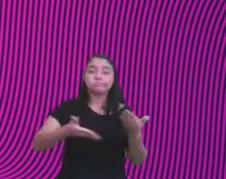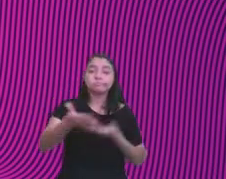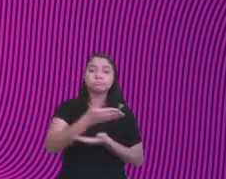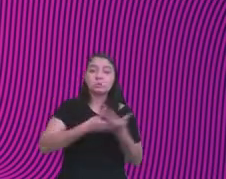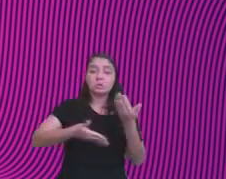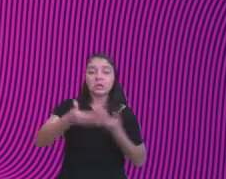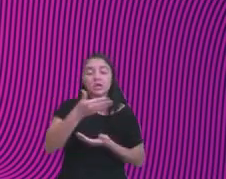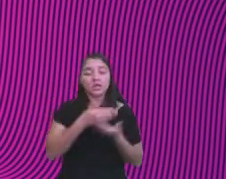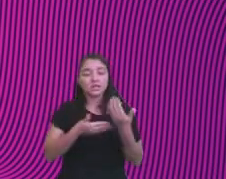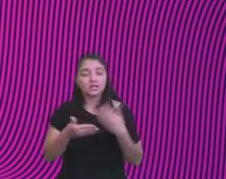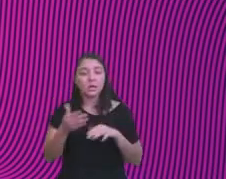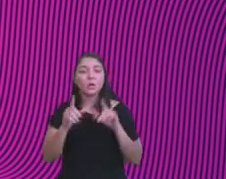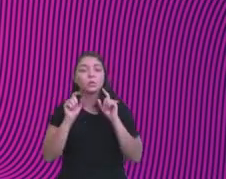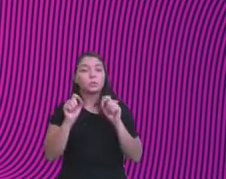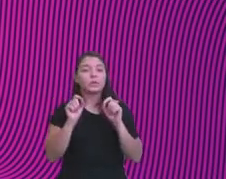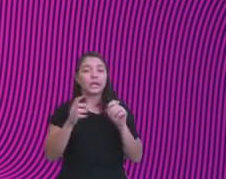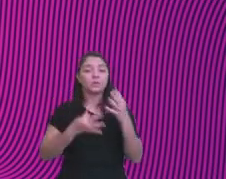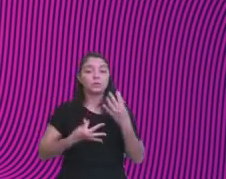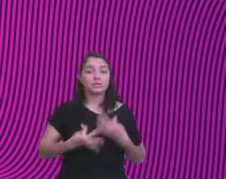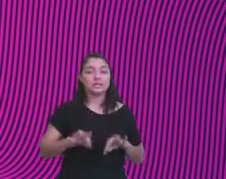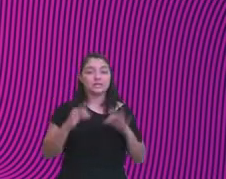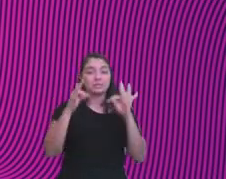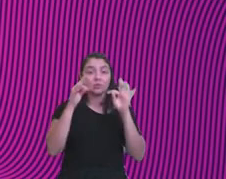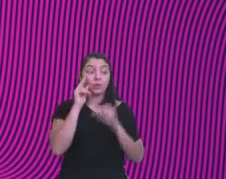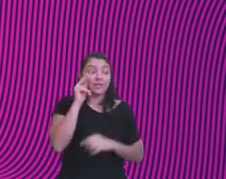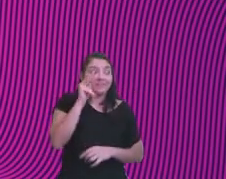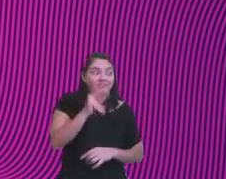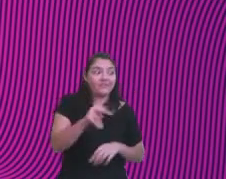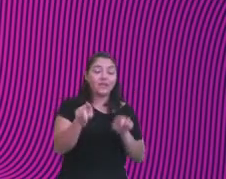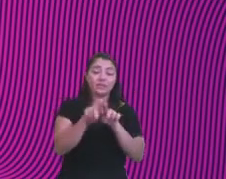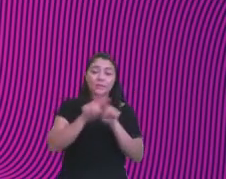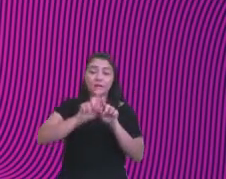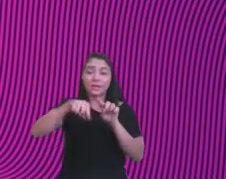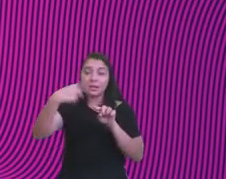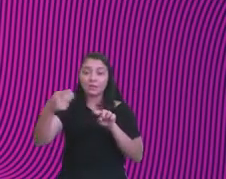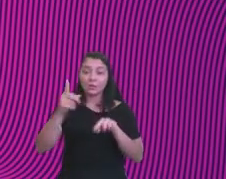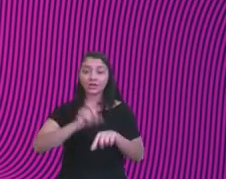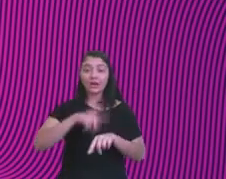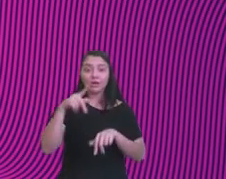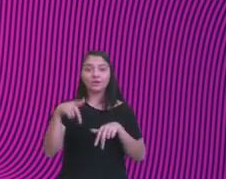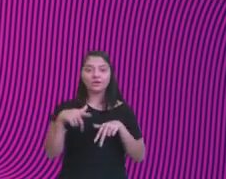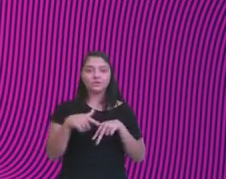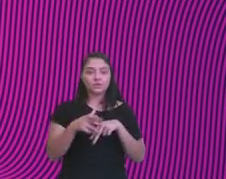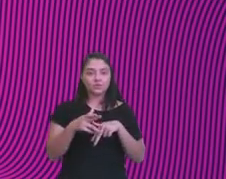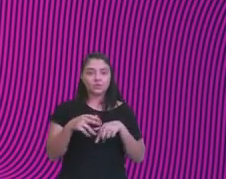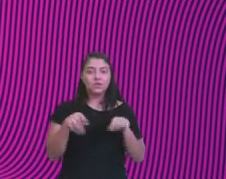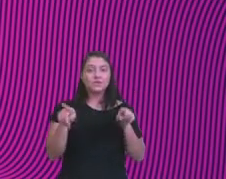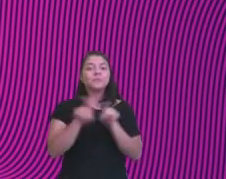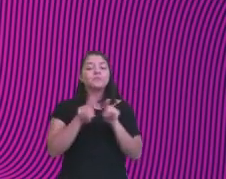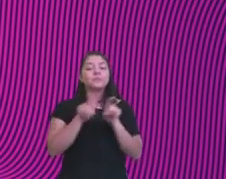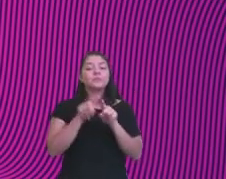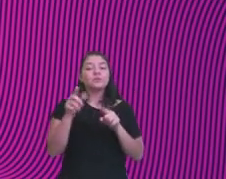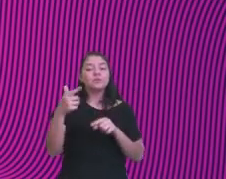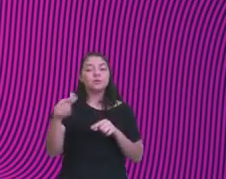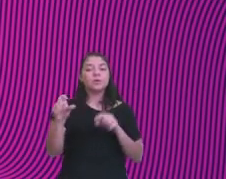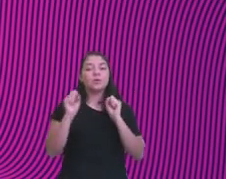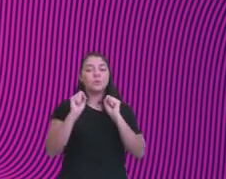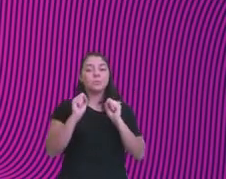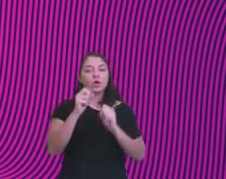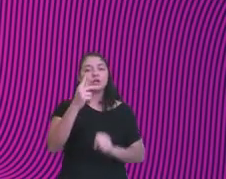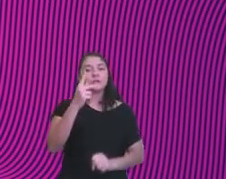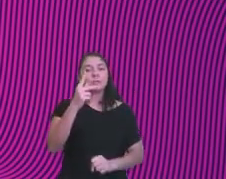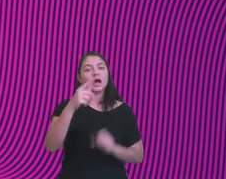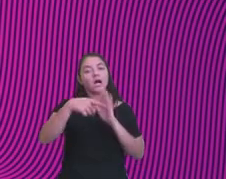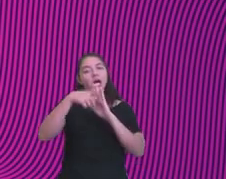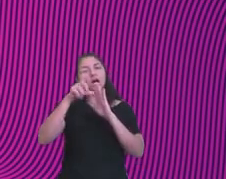entre o que a gente vê e o que sai na cirurgia, tá? Só um adendo, que vale tanto para o pré quanto o pós-tratamento, na